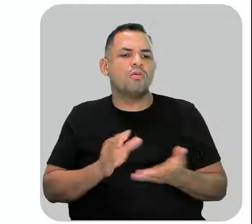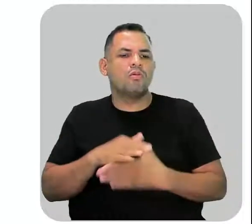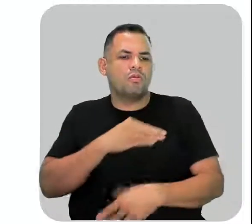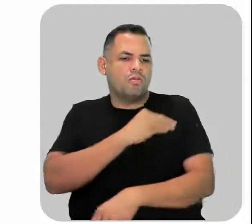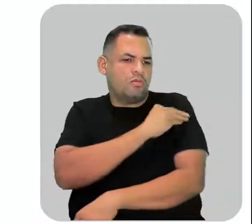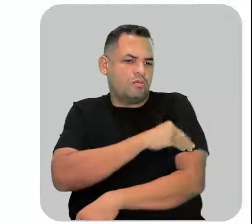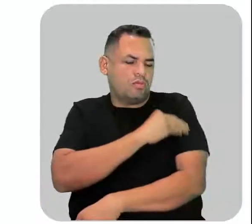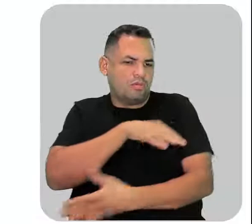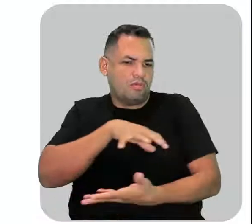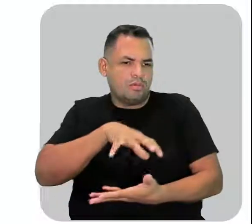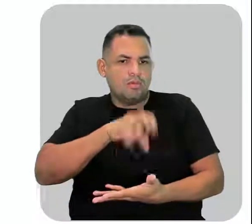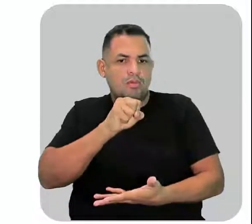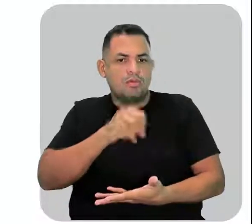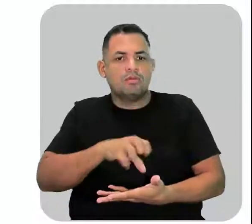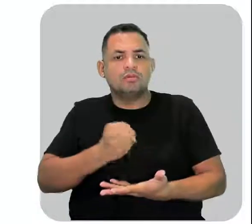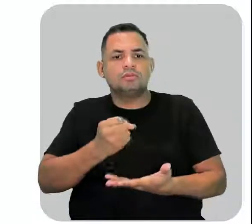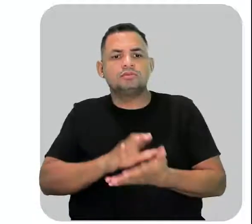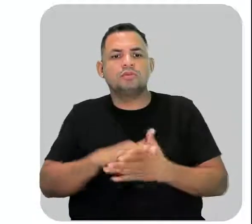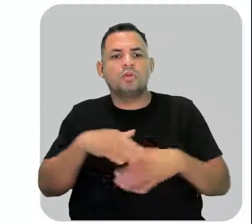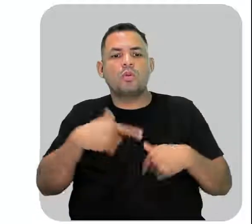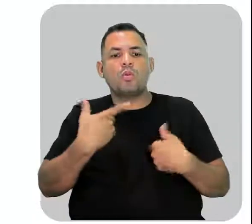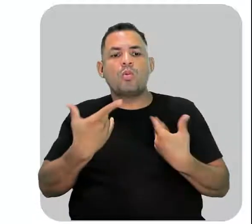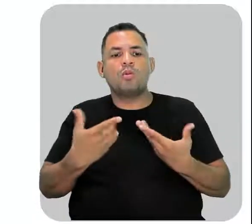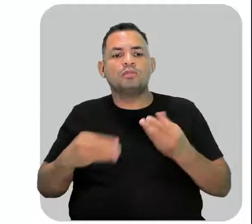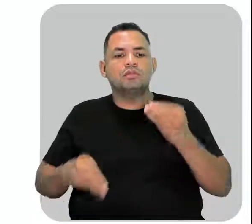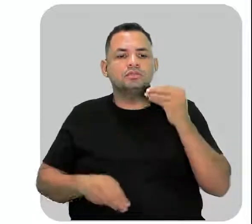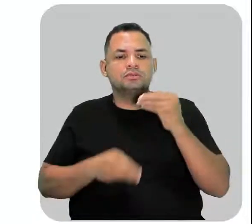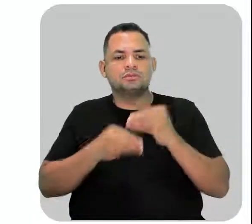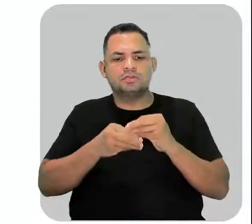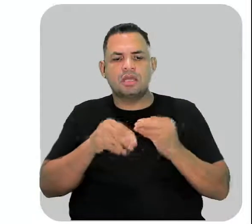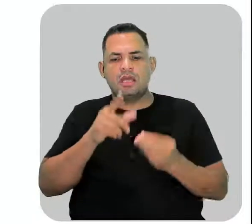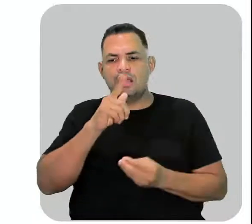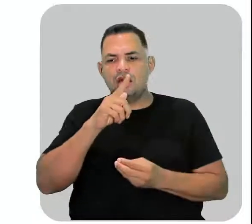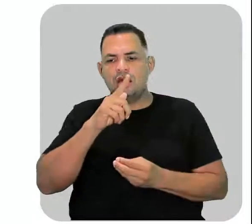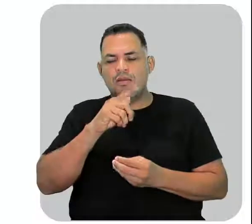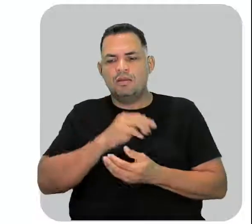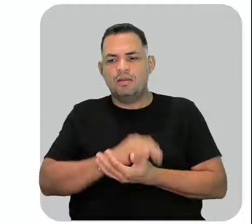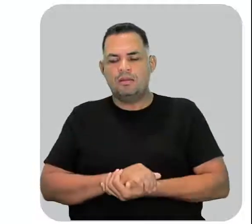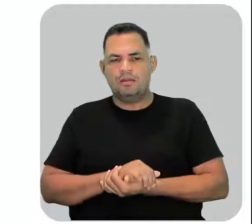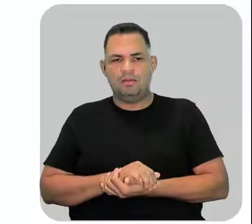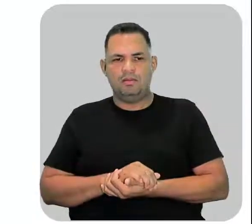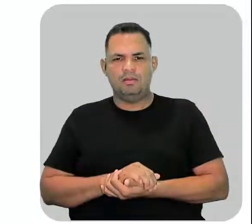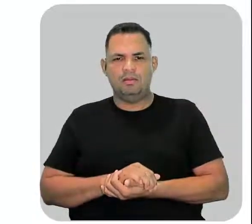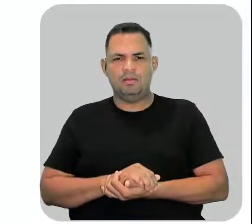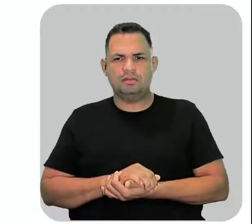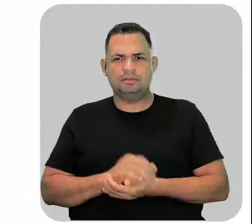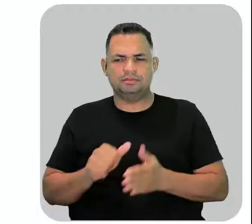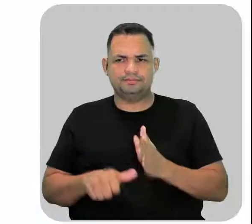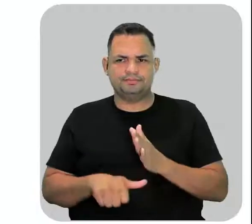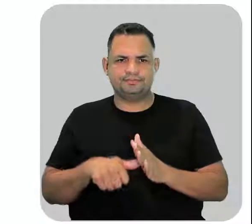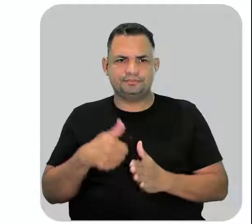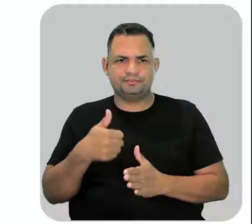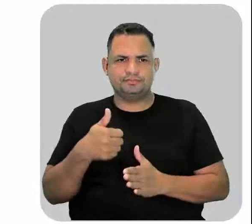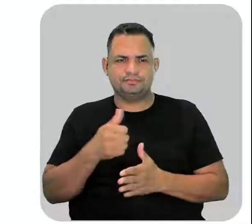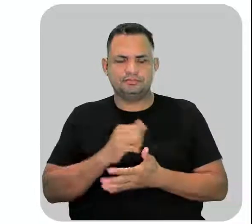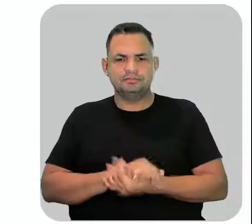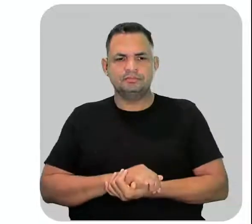álcool obtido pela hidratação desse alceno, pela adição de água. Primeiro,